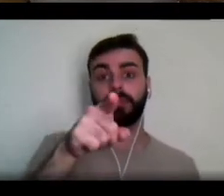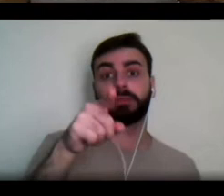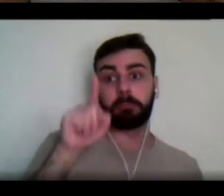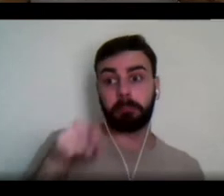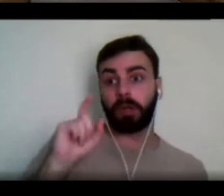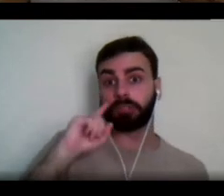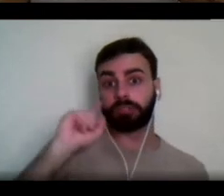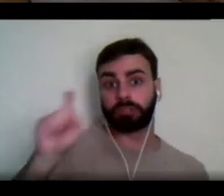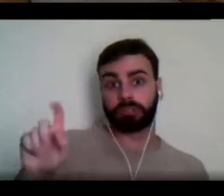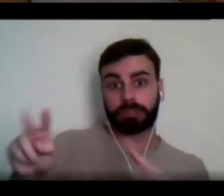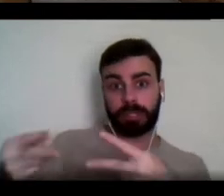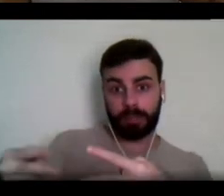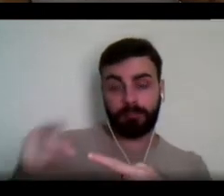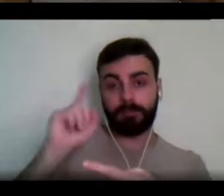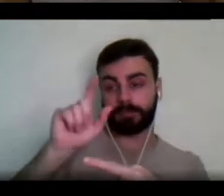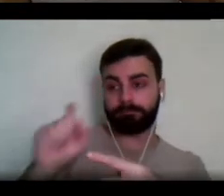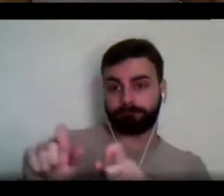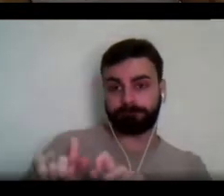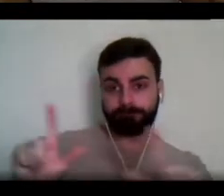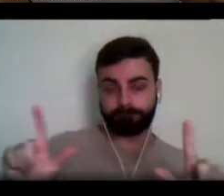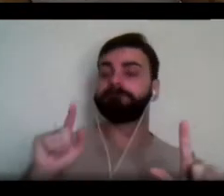sempre tem que escrever a equação do tipo